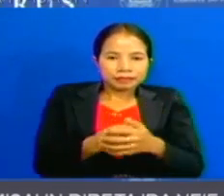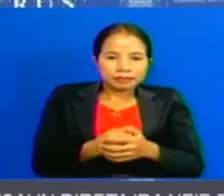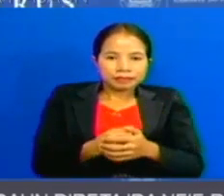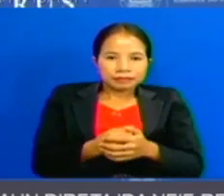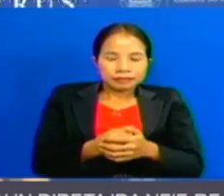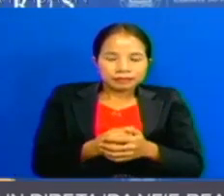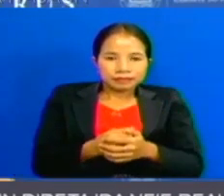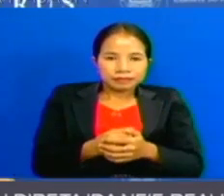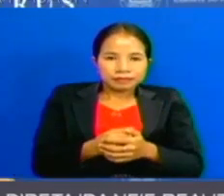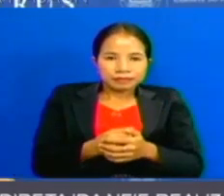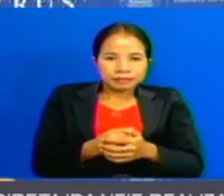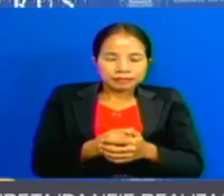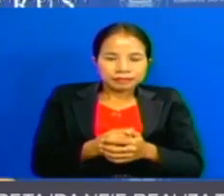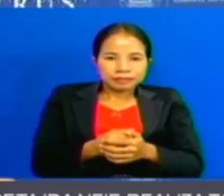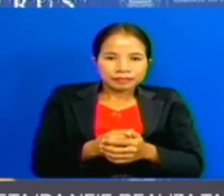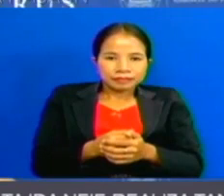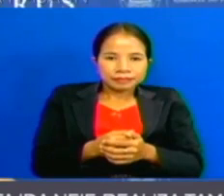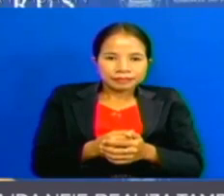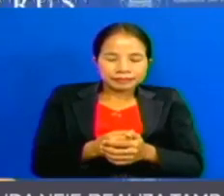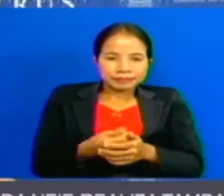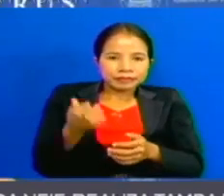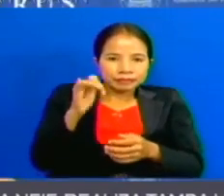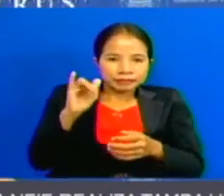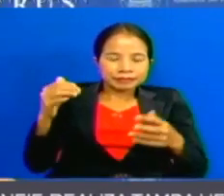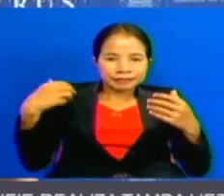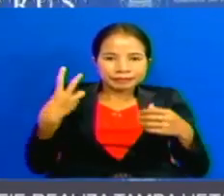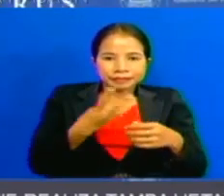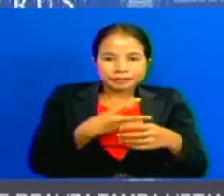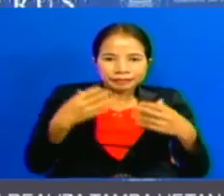exporta fila fale, no rio que no bem que está.